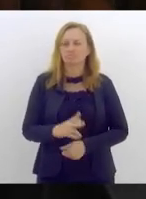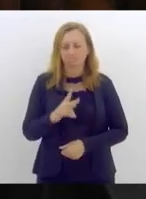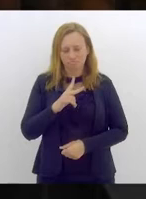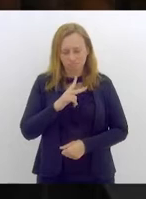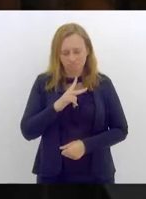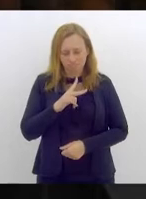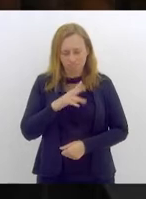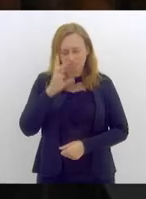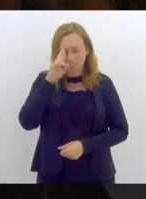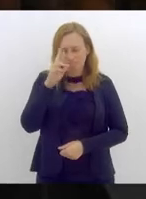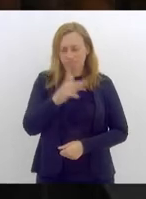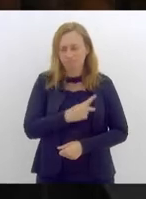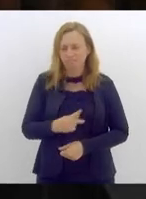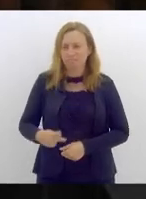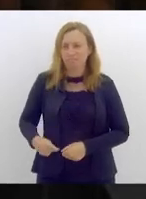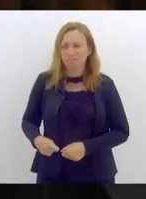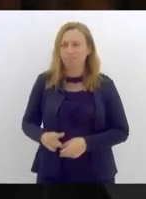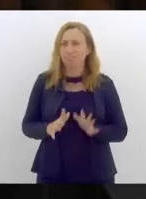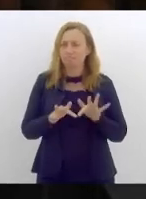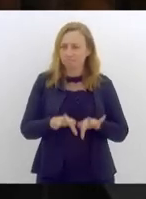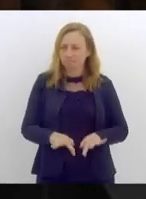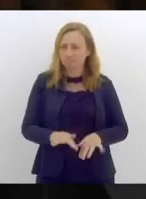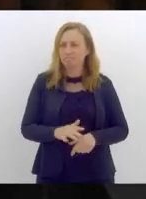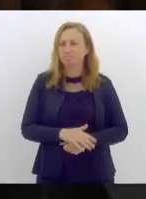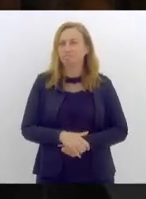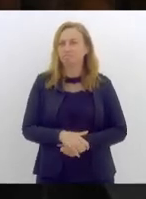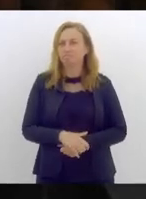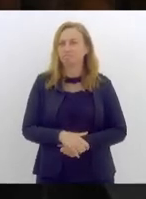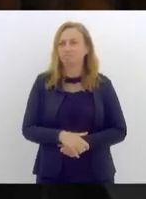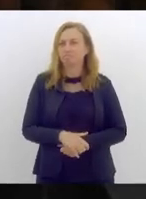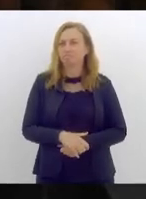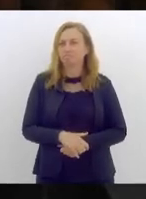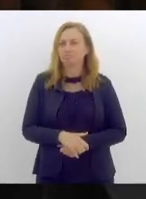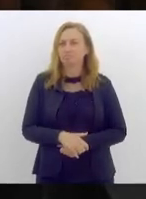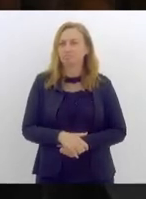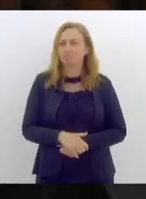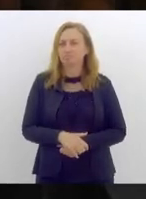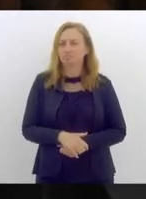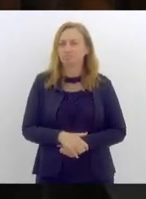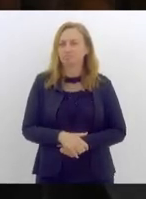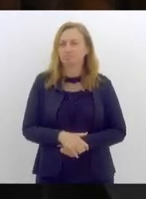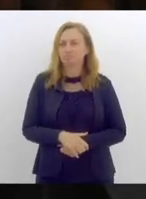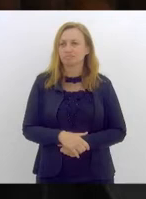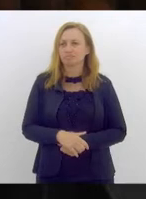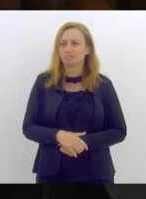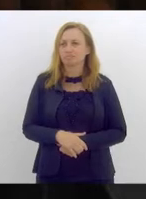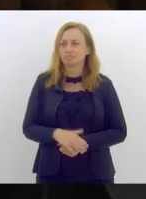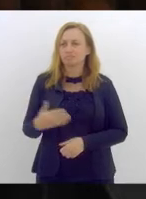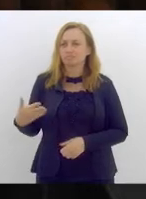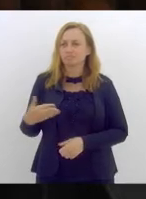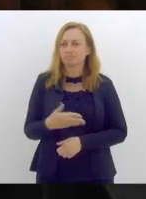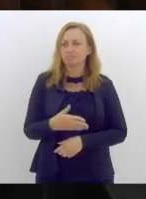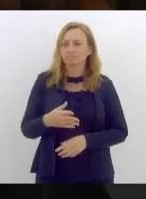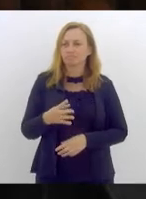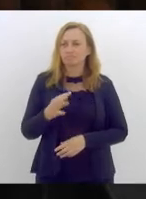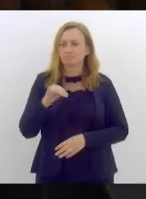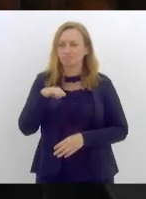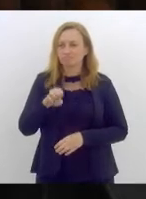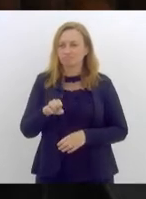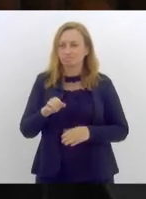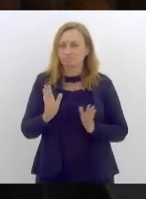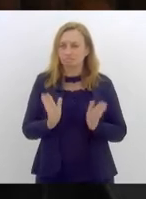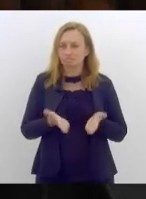particularmente sou presidente para encerrar eu cheguei no meu gabinete hoje